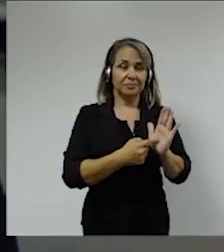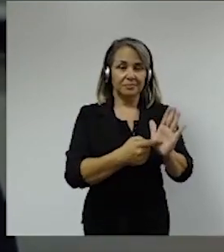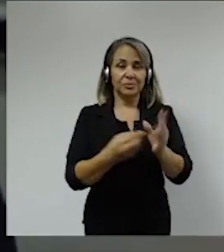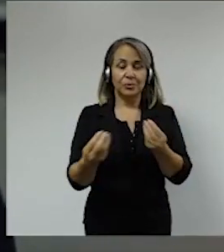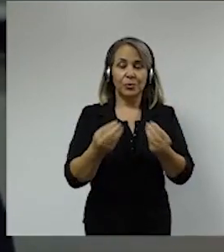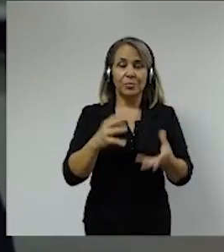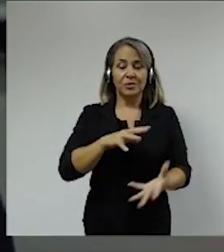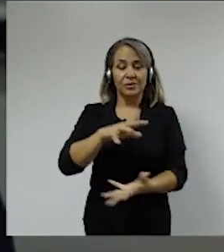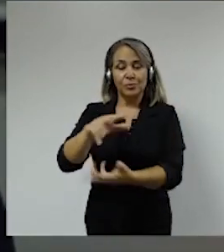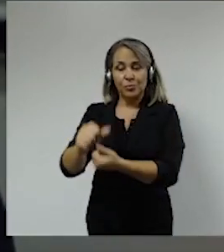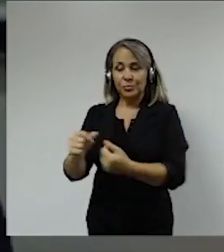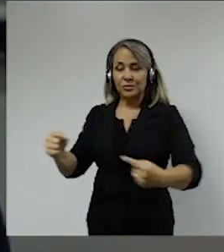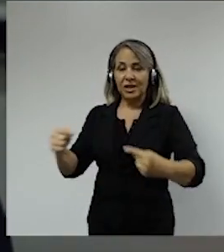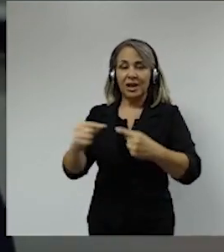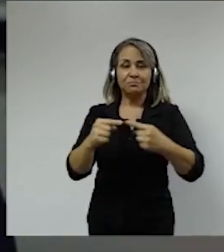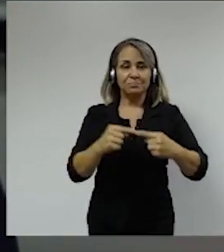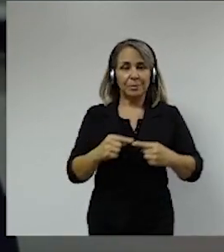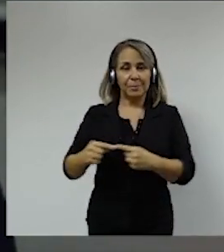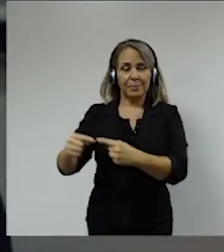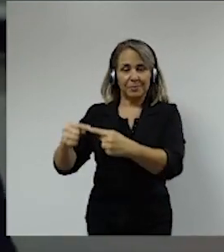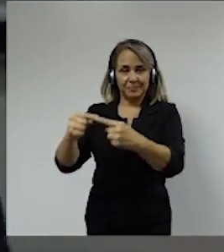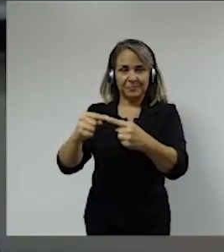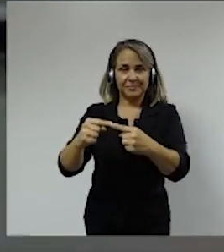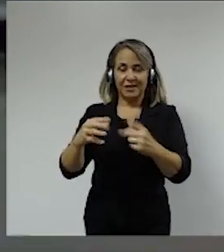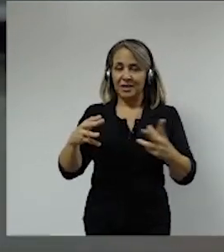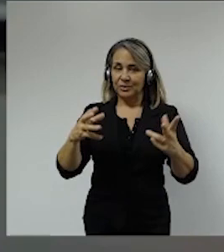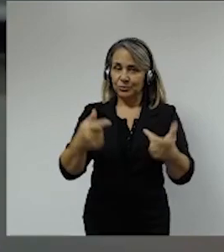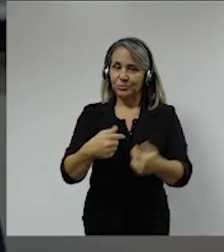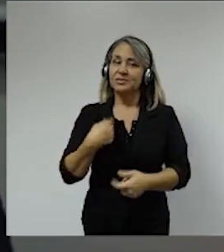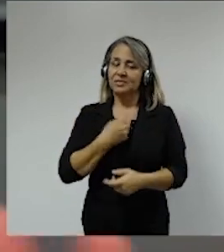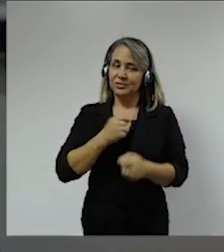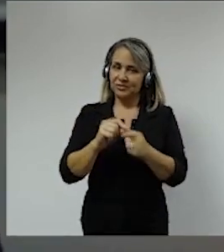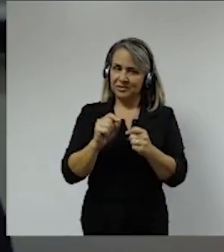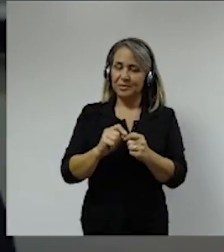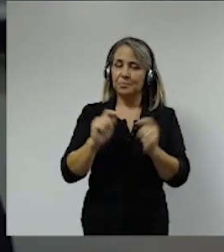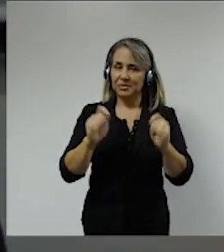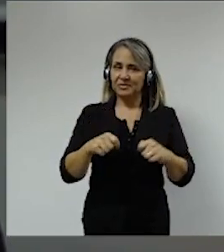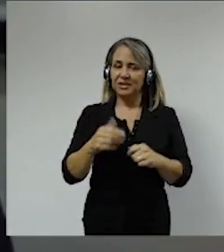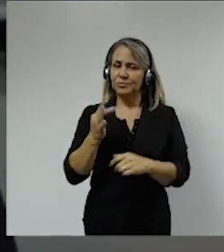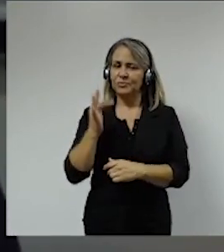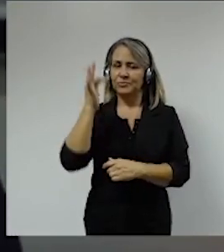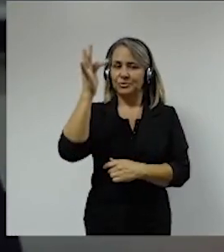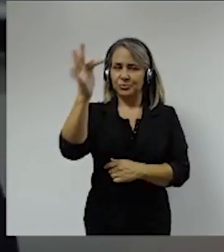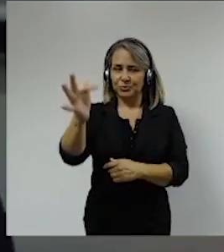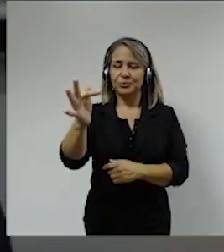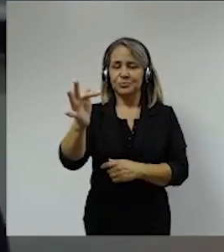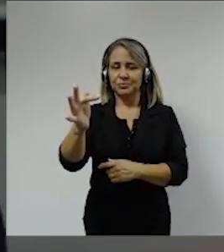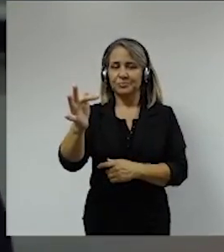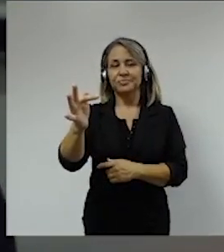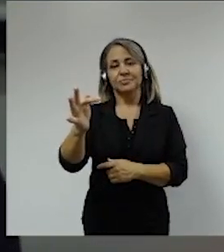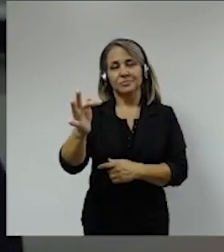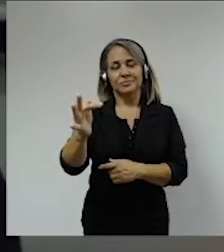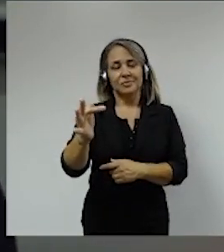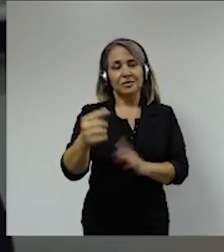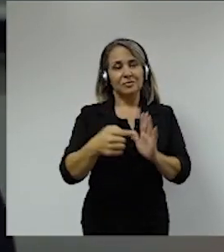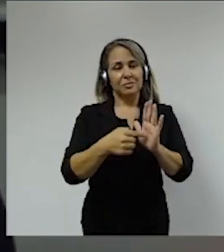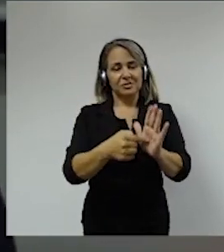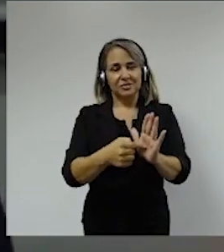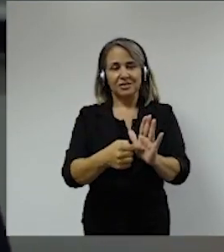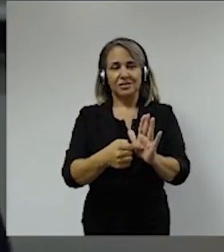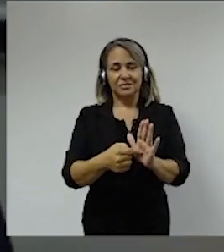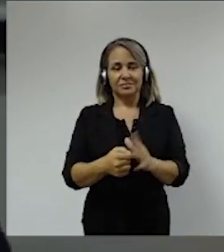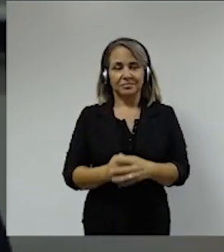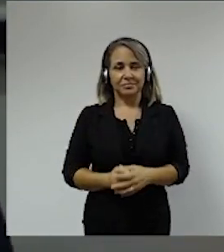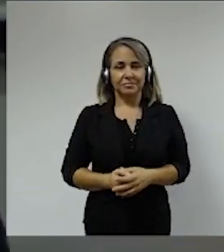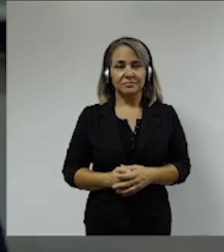mundo hoje é interligado, interconectado, né? Tudo que a gente faz vai ter consequências previstas e imprevistas, né? E